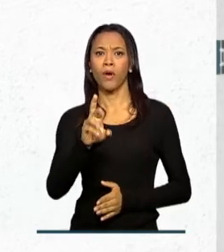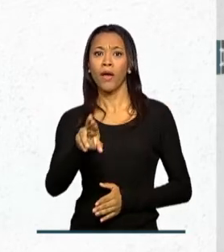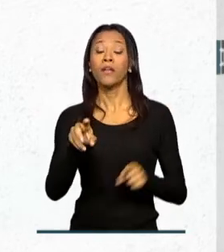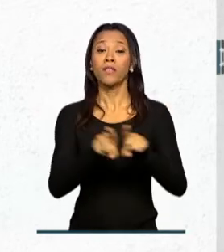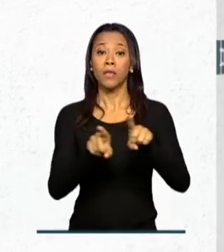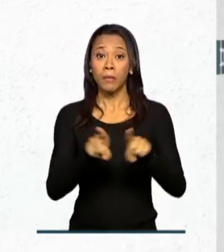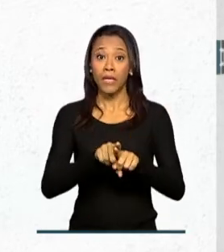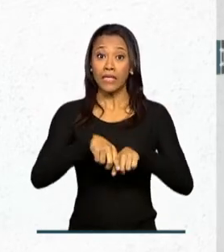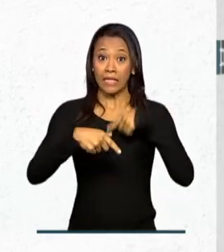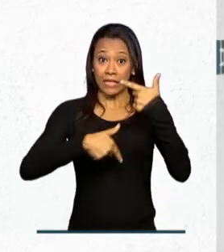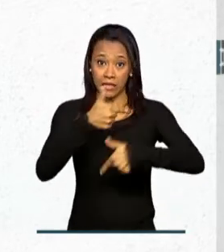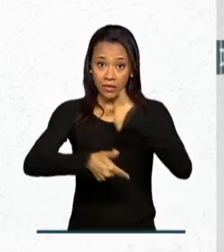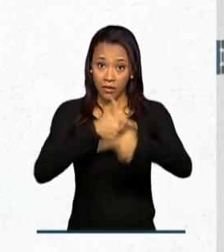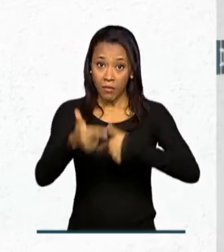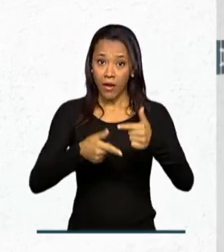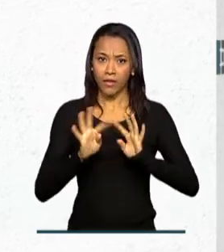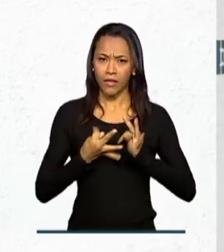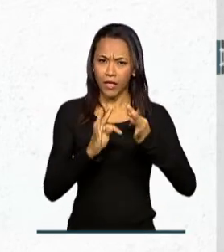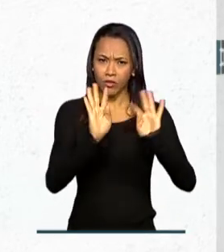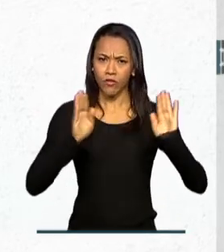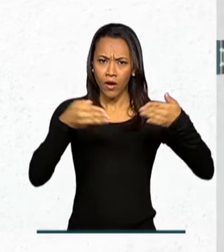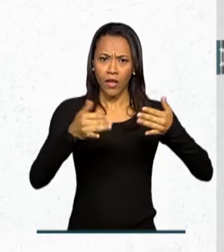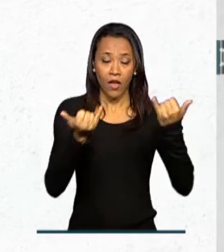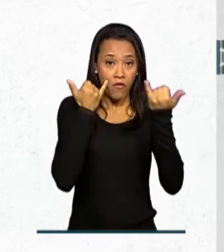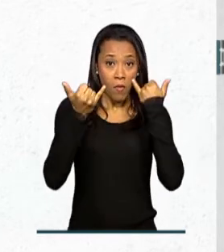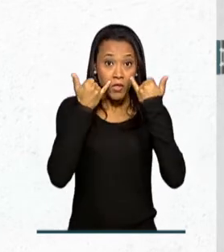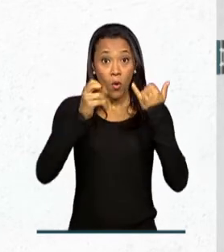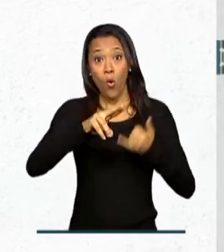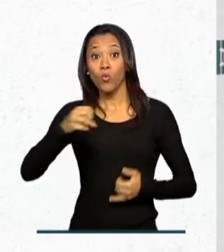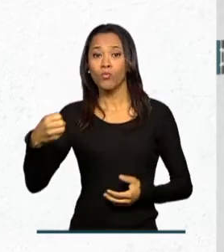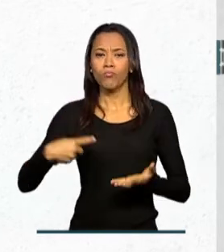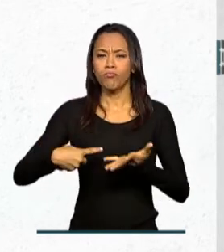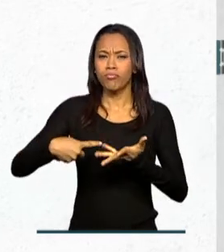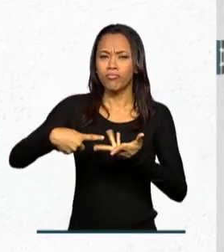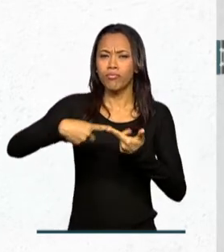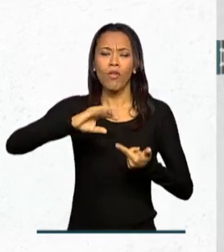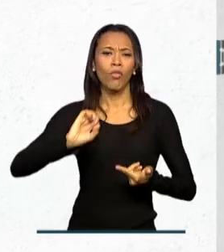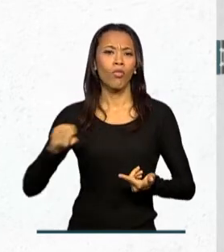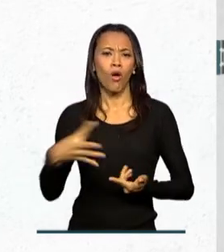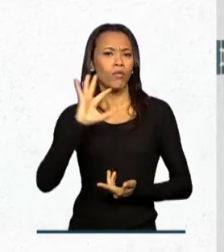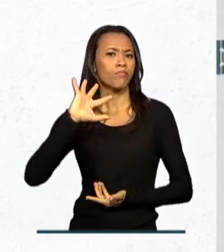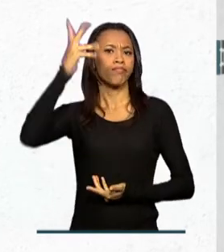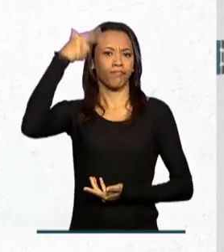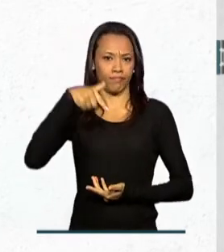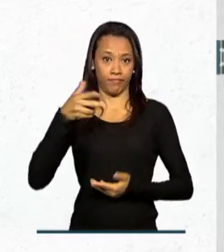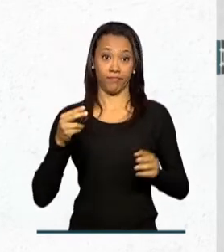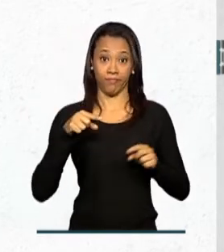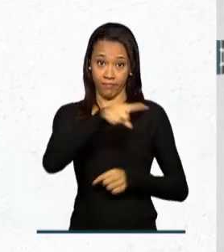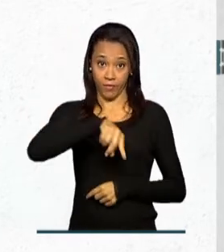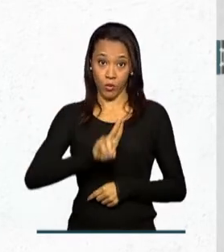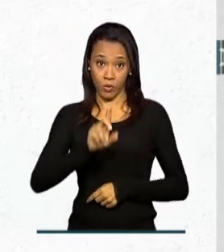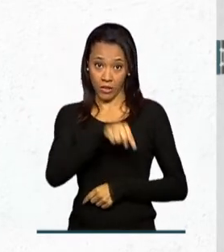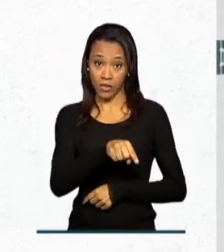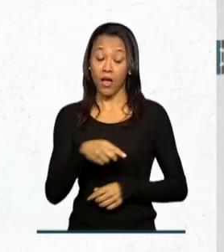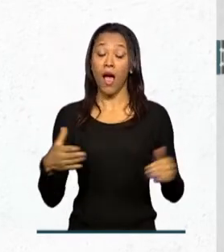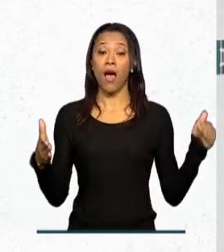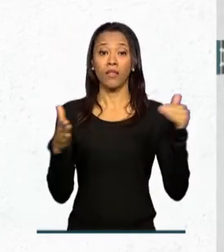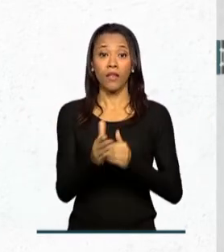tecnologia da informação ou criar novas soluções que usem esses elementos para a inovação. As inscrições vão até